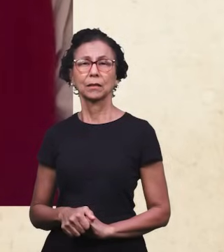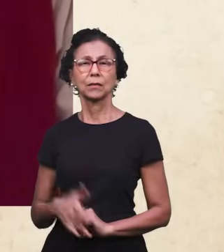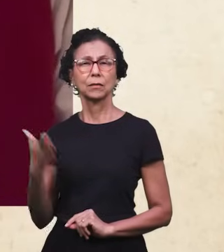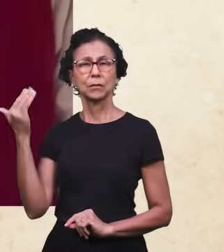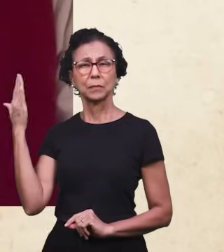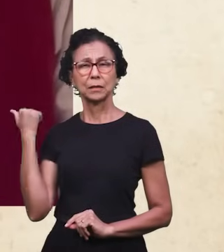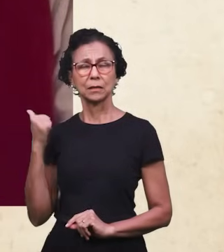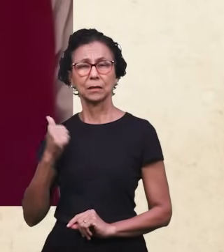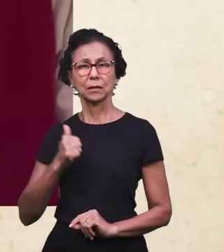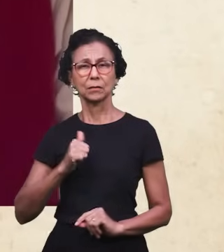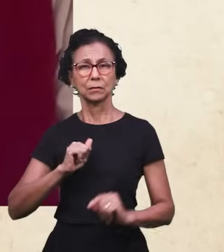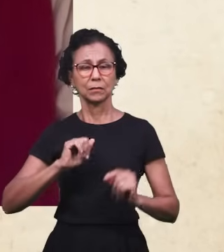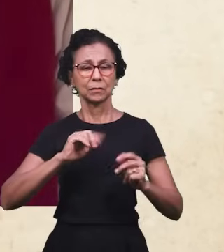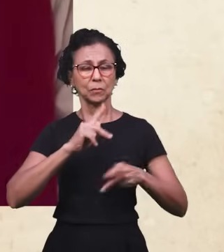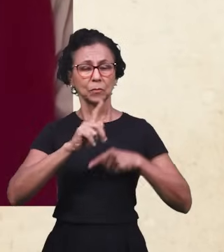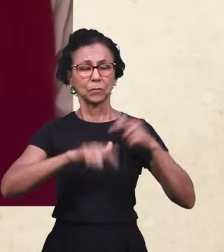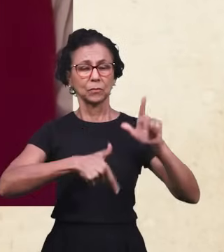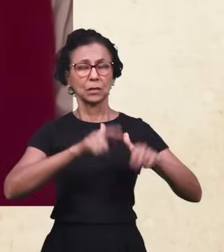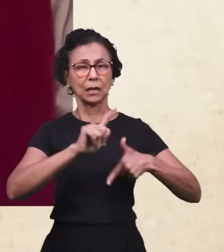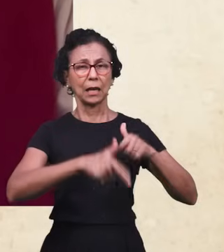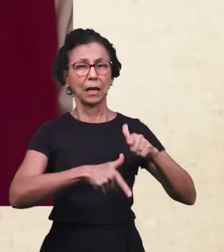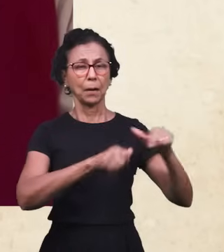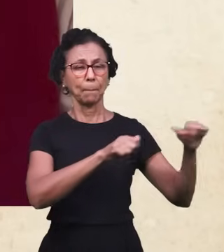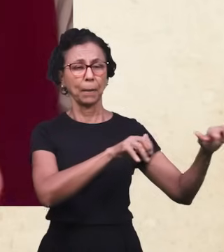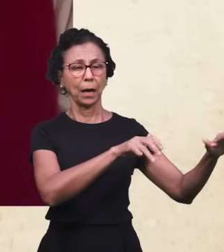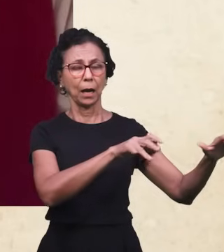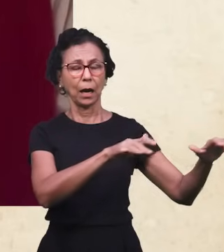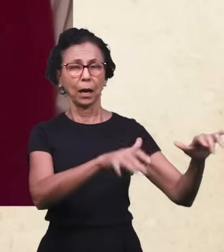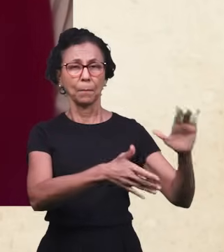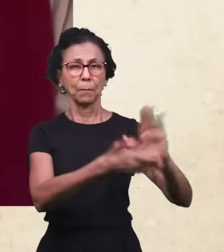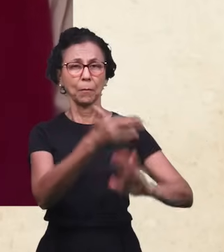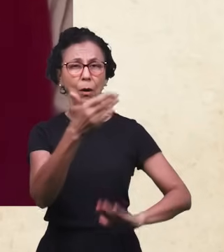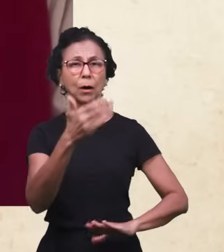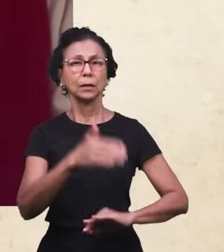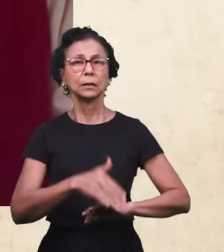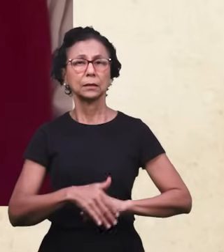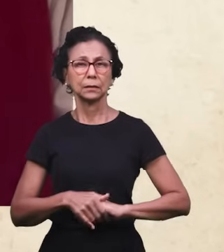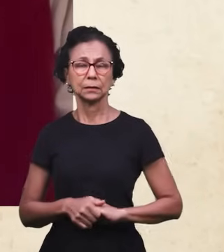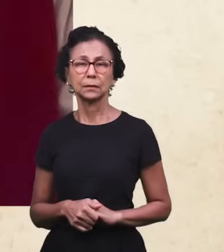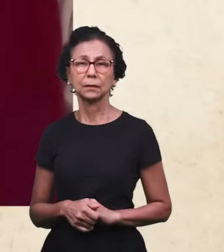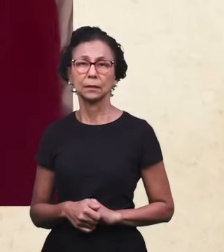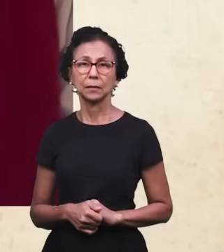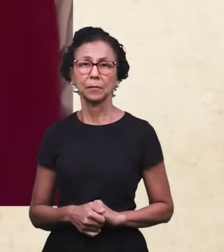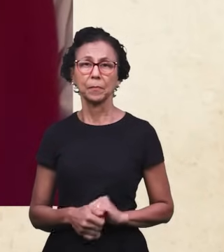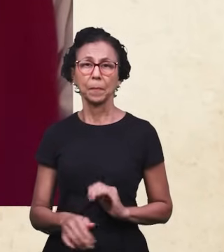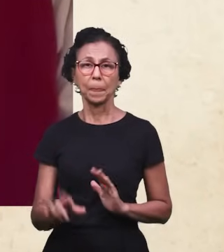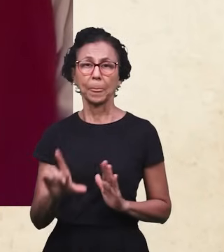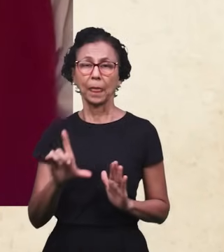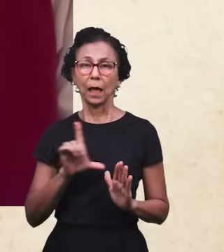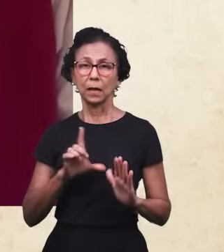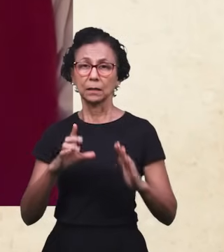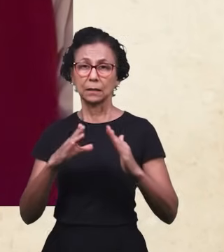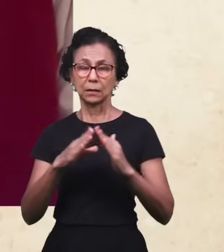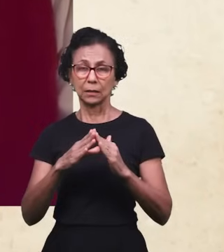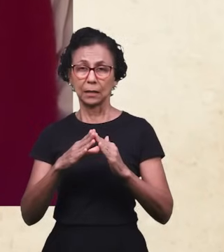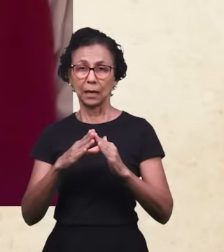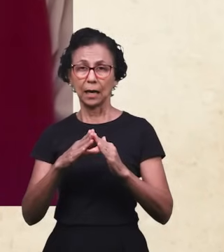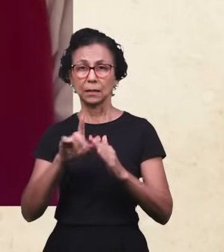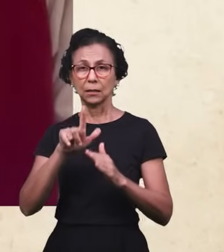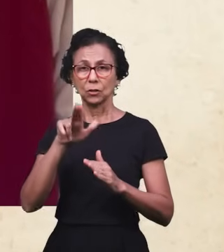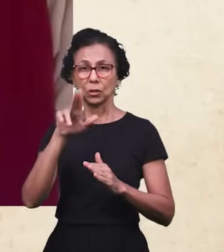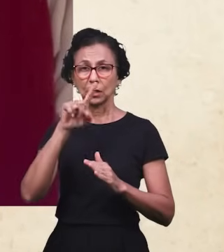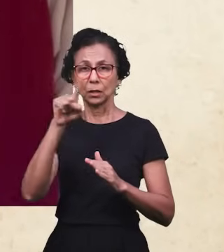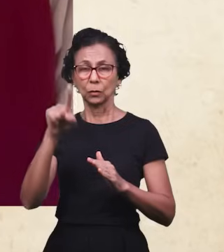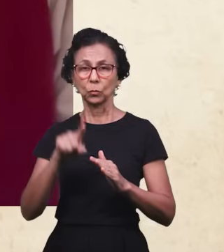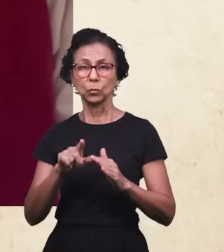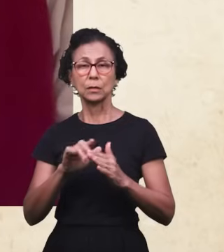do povo de Israel do Egito havia luz nas habitações dos hebreus, assim